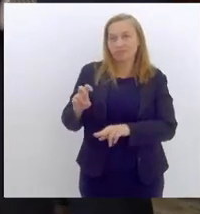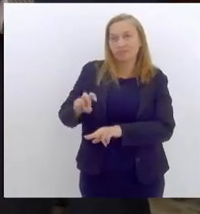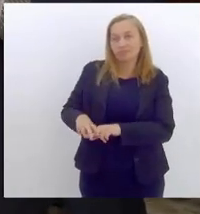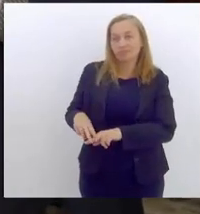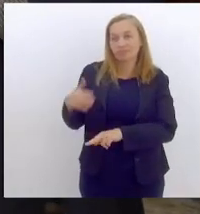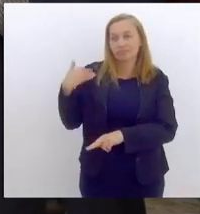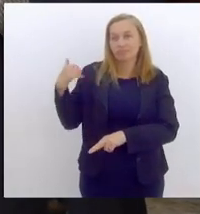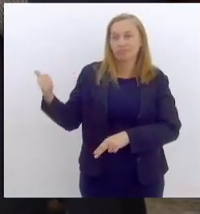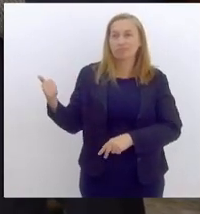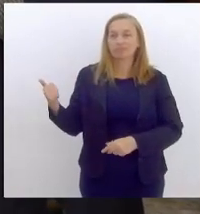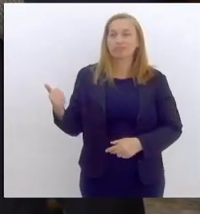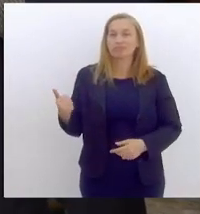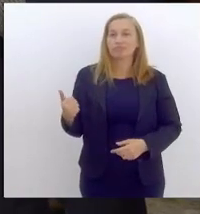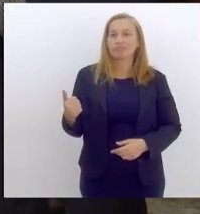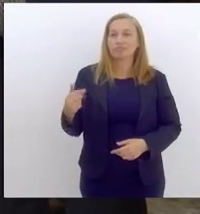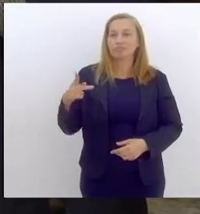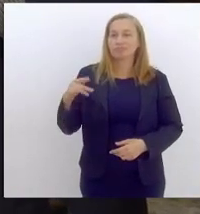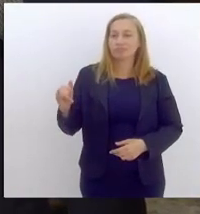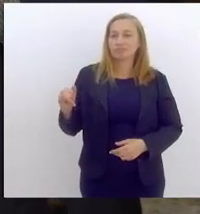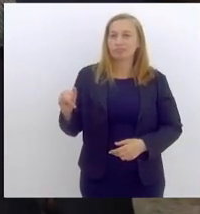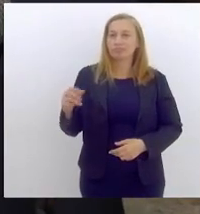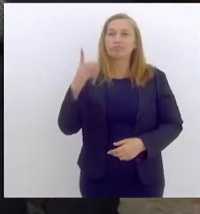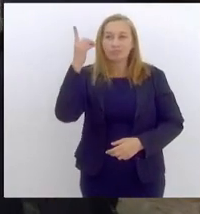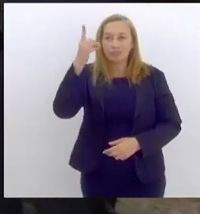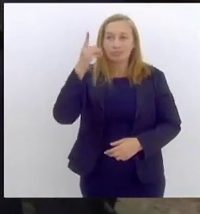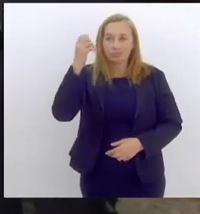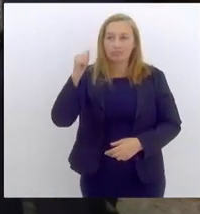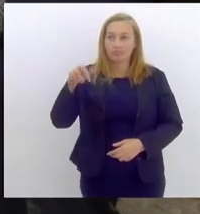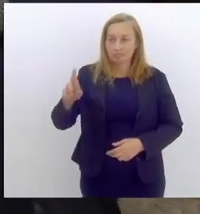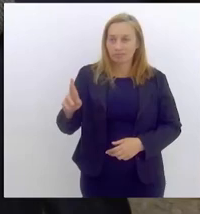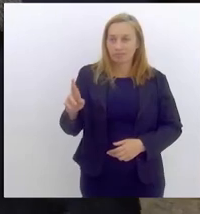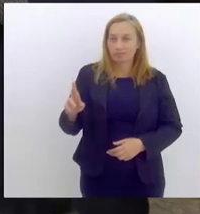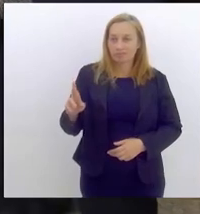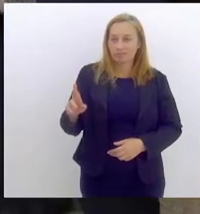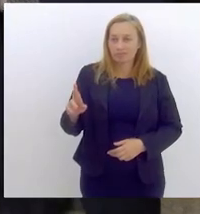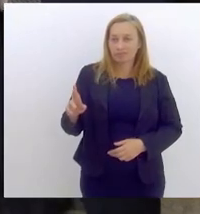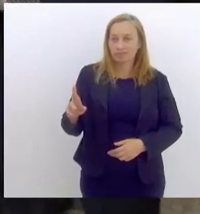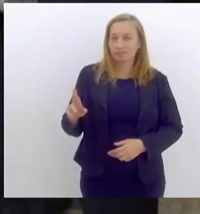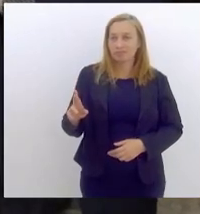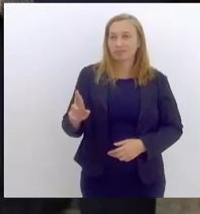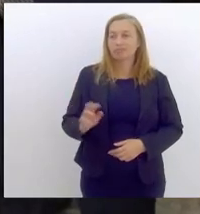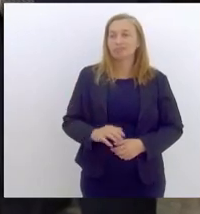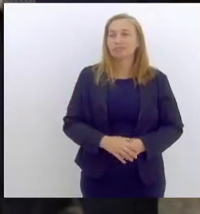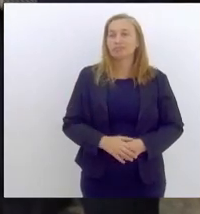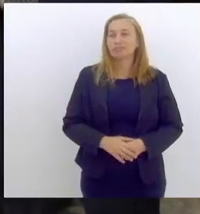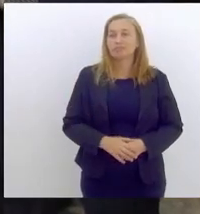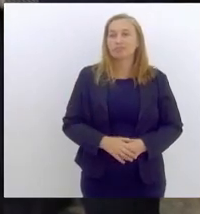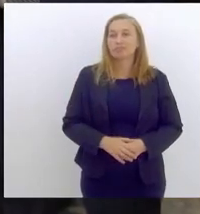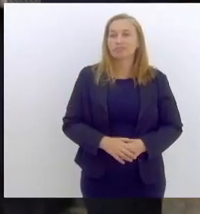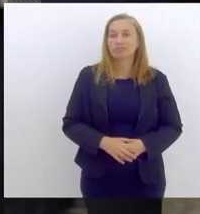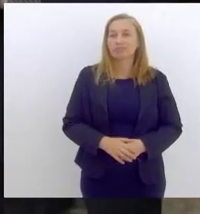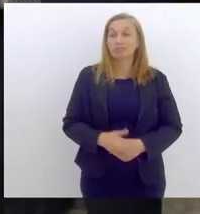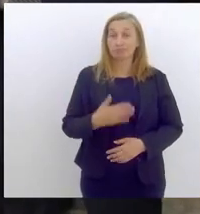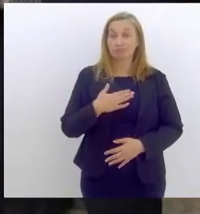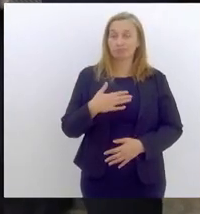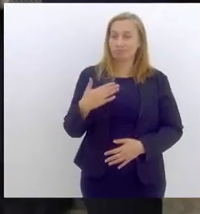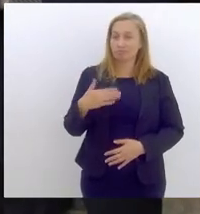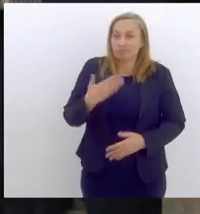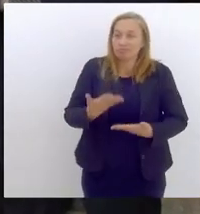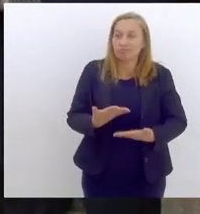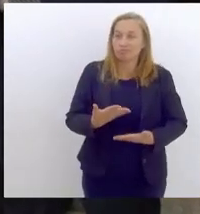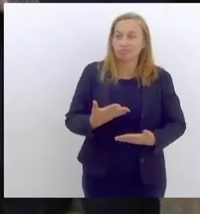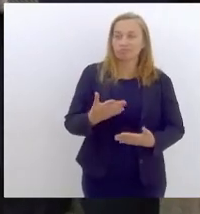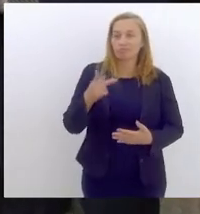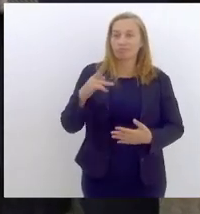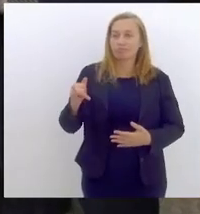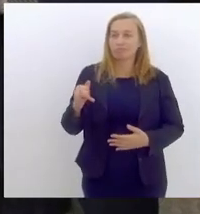lado do pai do deputado Marcos Barcelar, do pai do deputado Rodrigo Barcelar. E aí, para minha surpresa, o meu pai era